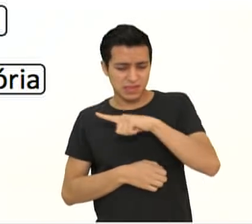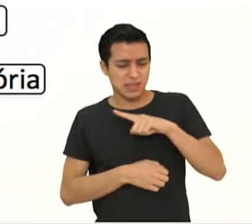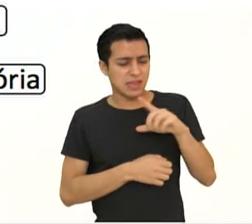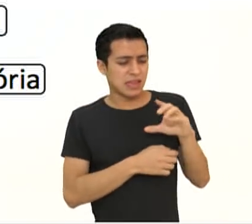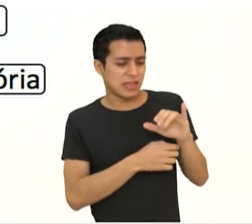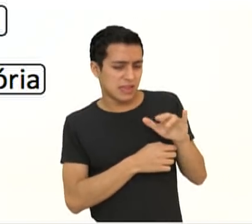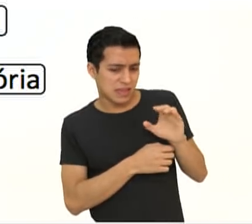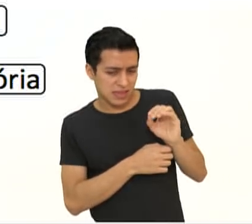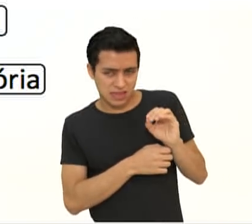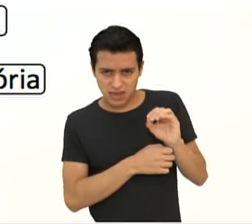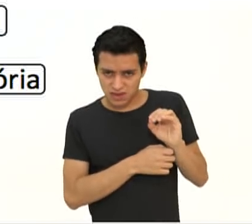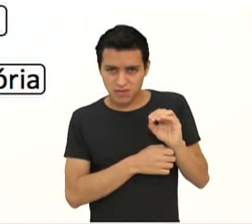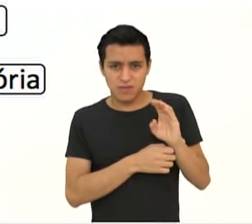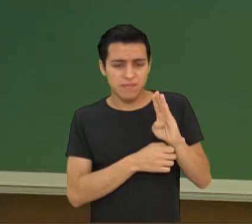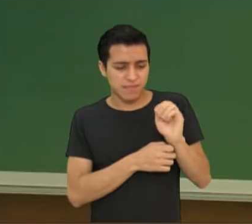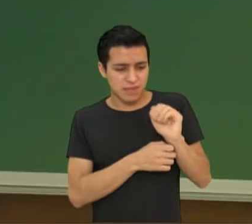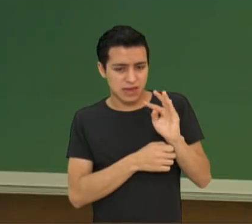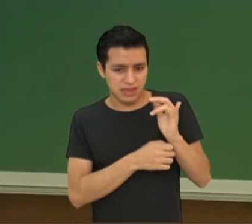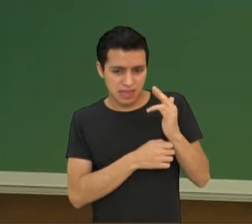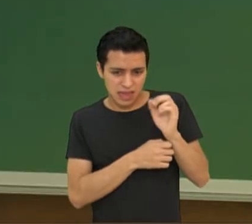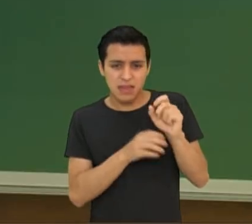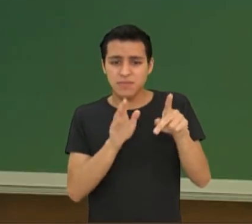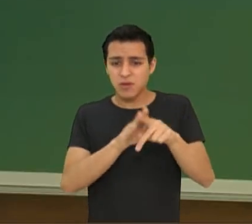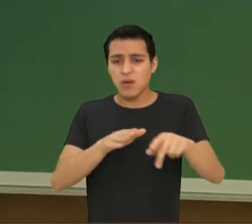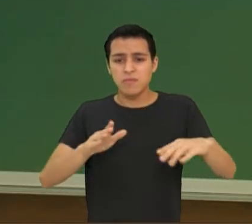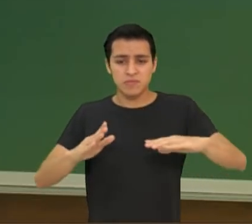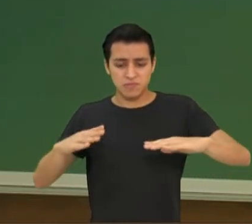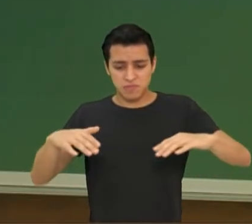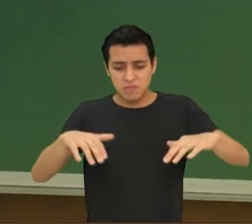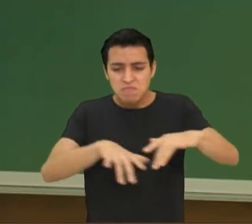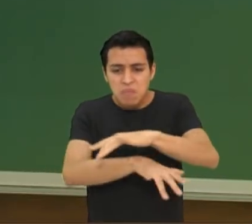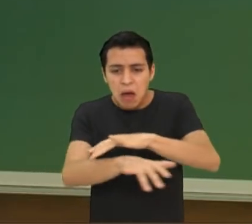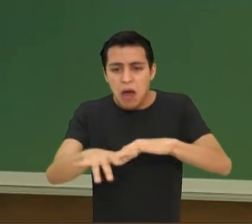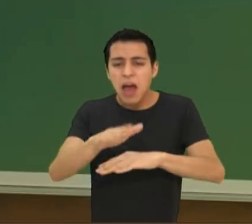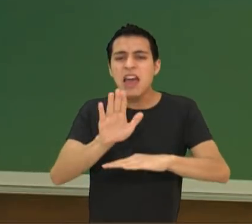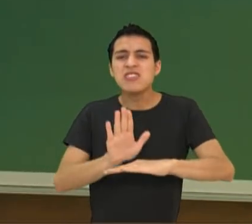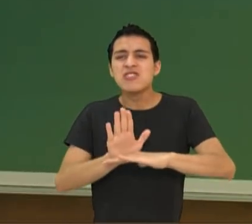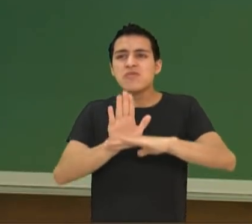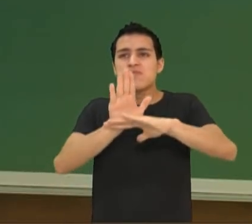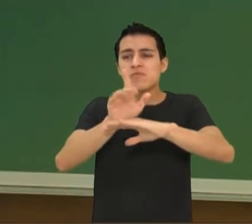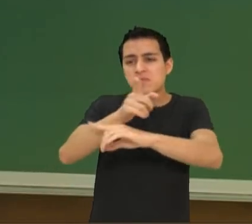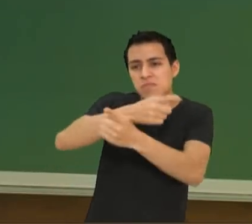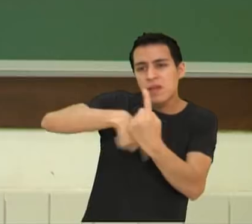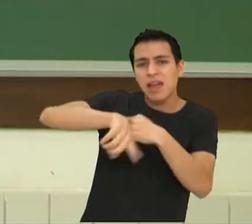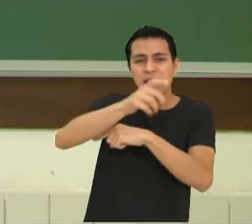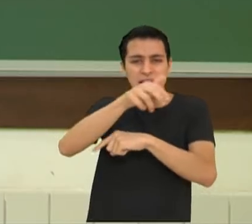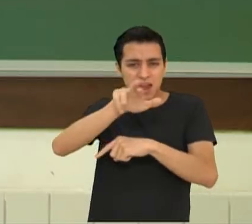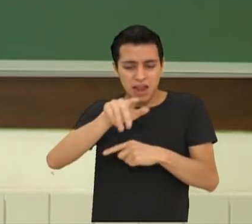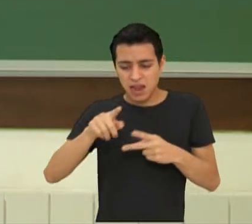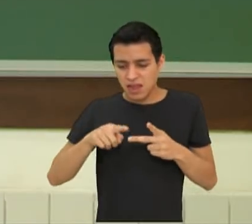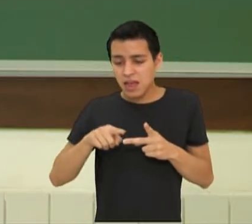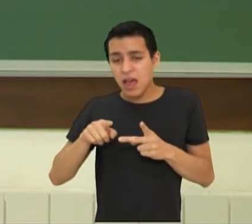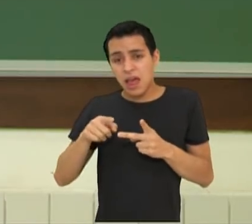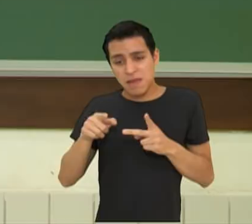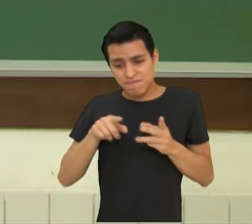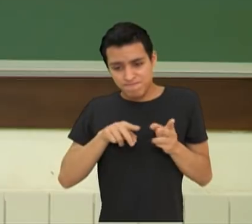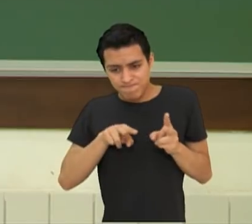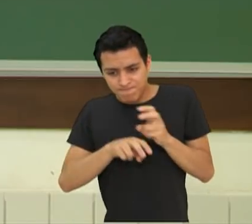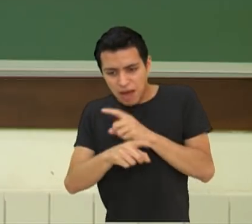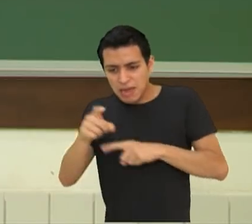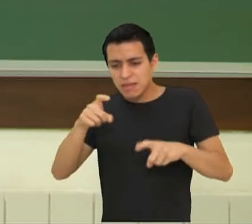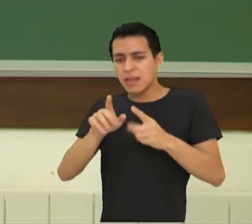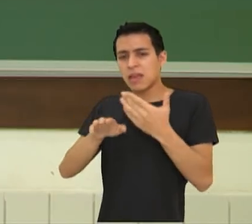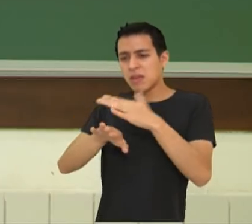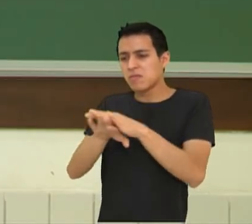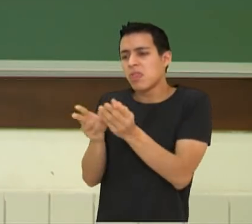cianobactérias que são fotossintetizantes, bactérias que fazem decomposição, bactérias que fazem fermentação e